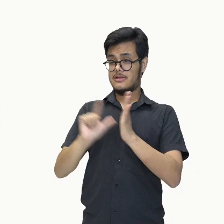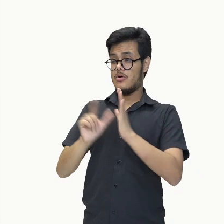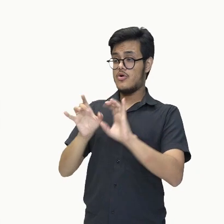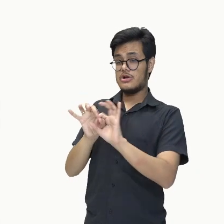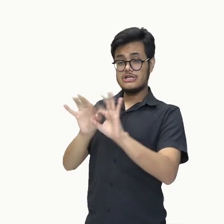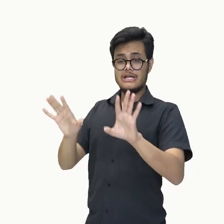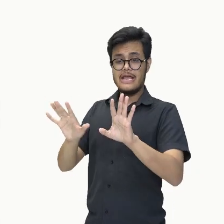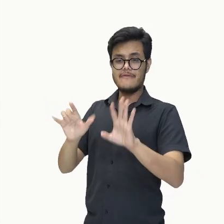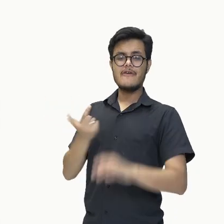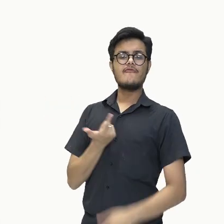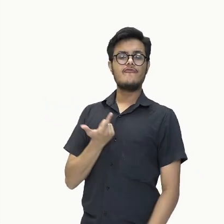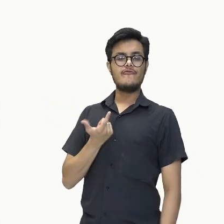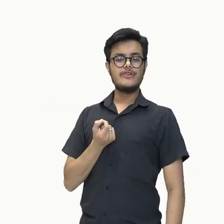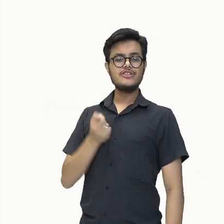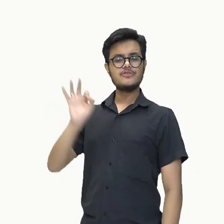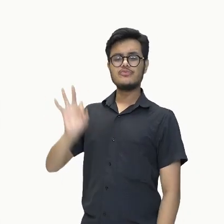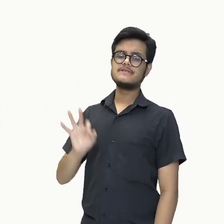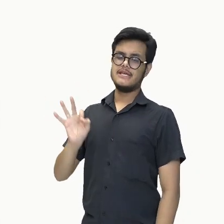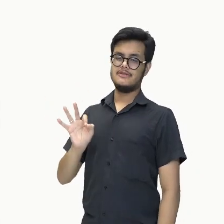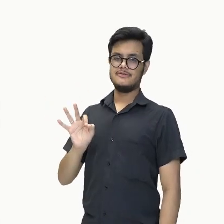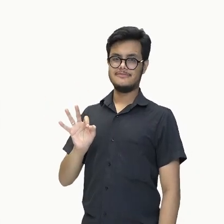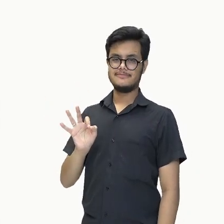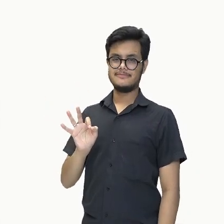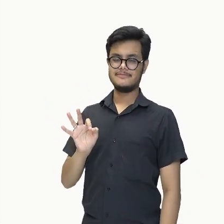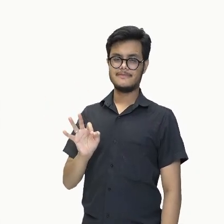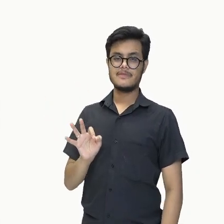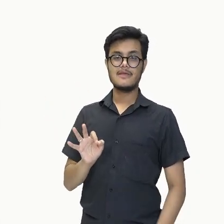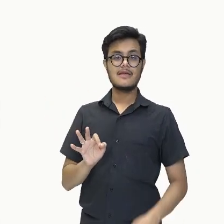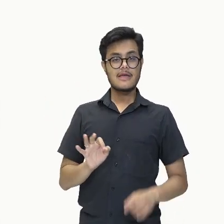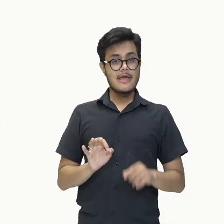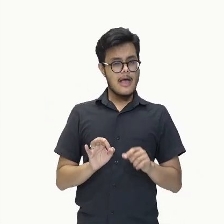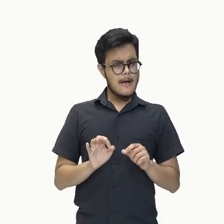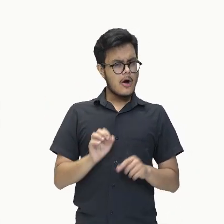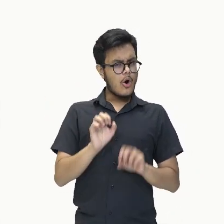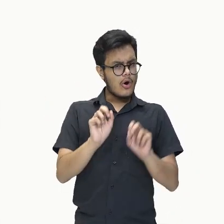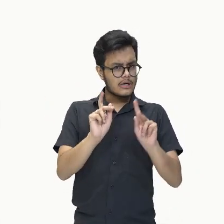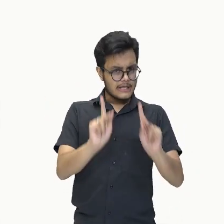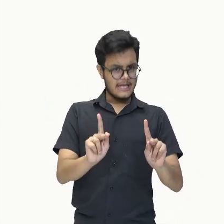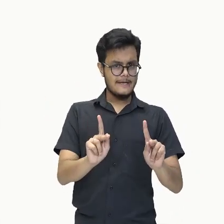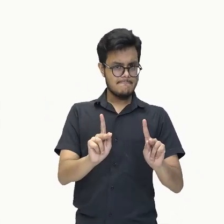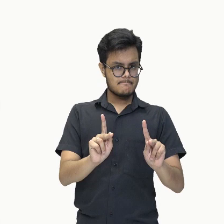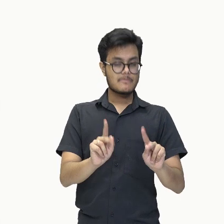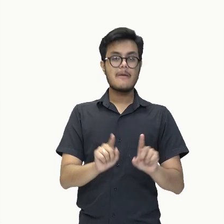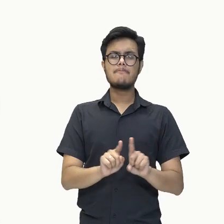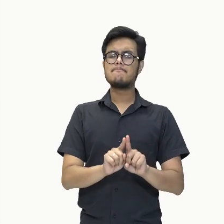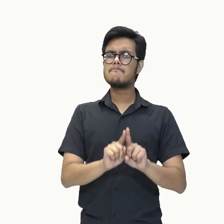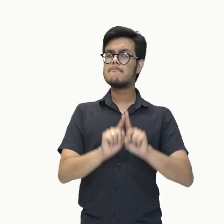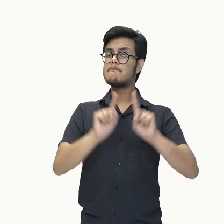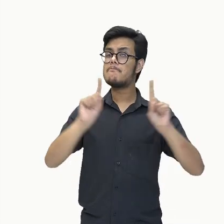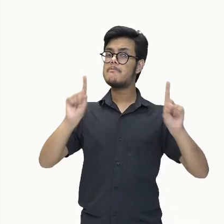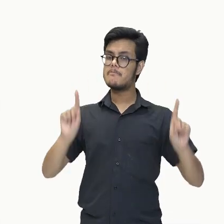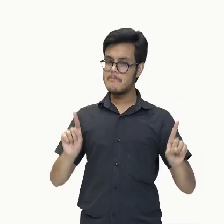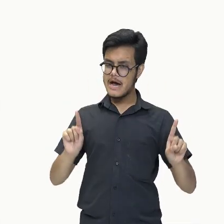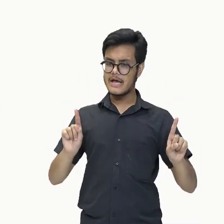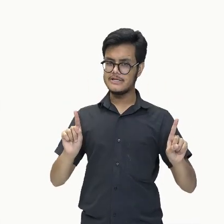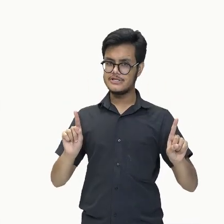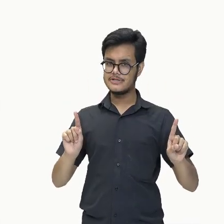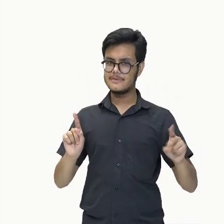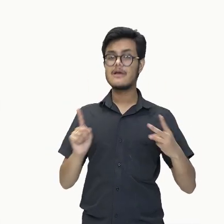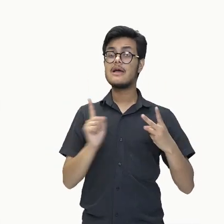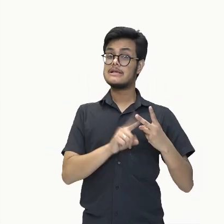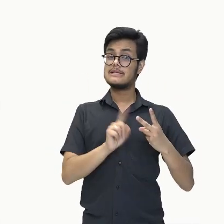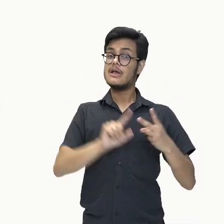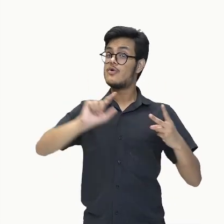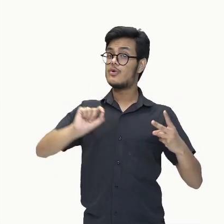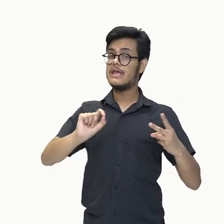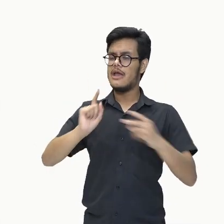para atrair os clientes ali, ofereceu um desconto de 20% abaixo do preço original. Pois bem, aí vem a segunda situação. Quando chega